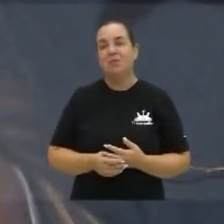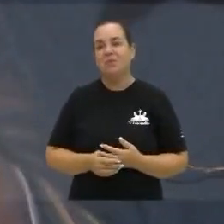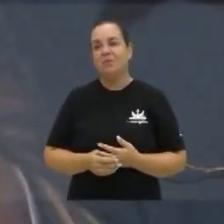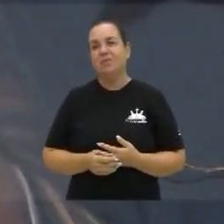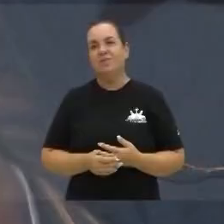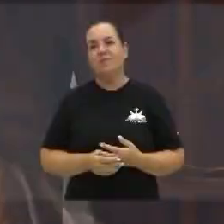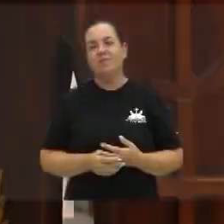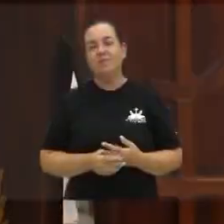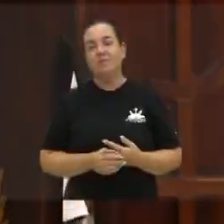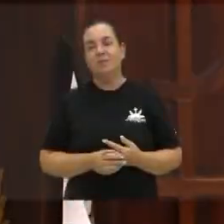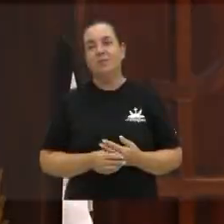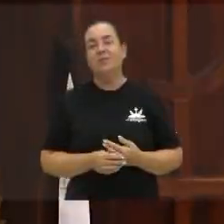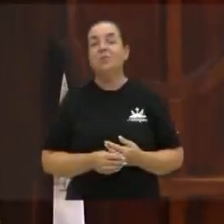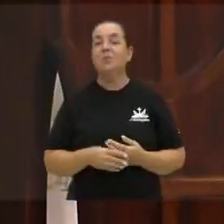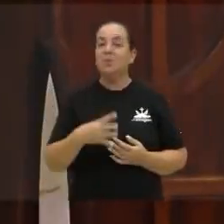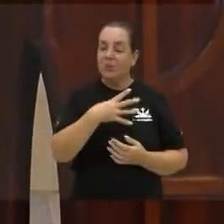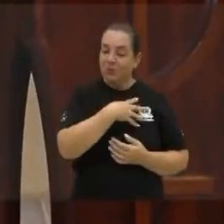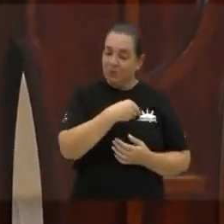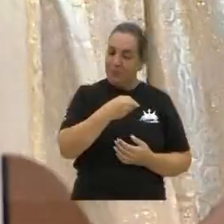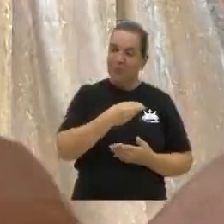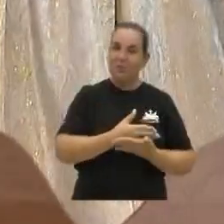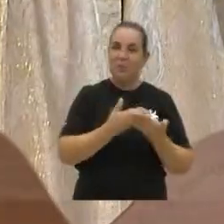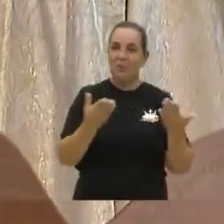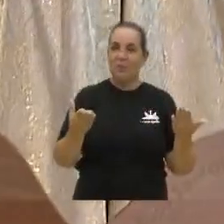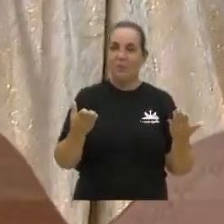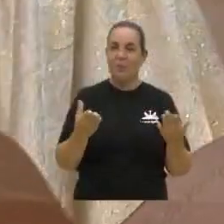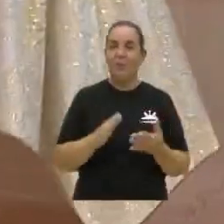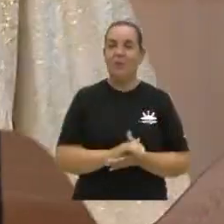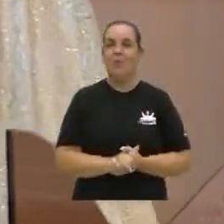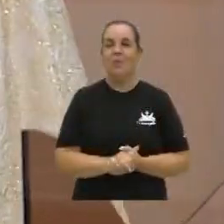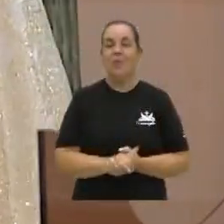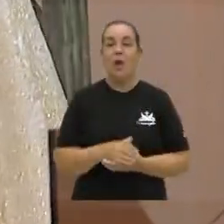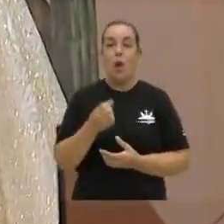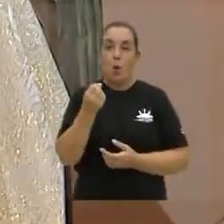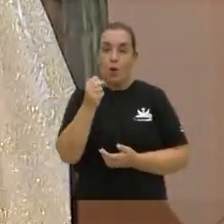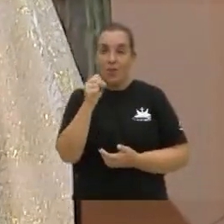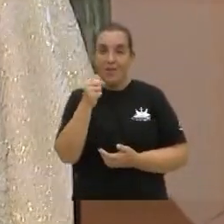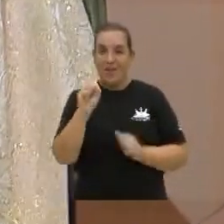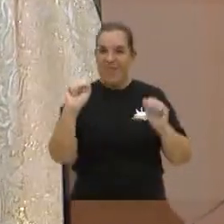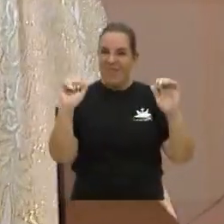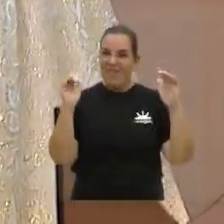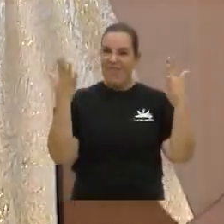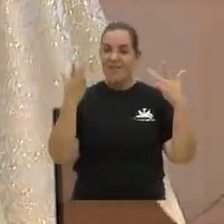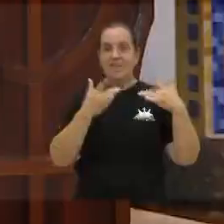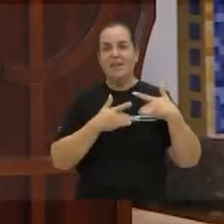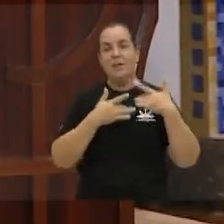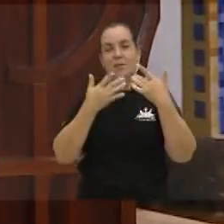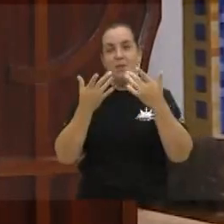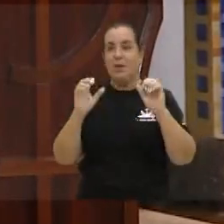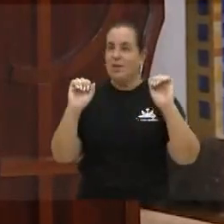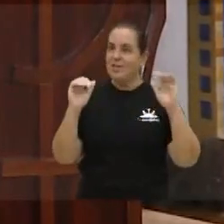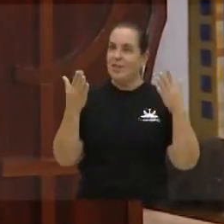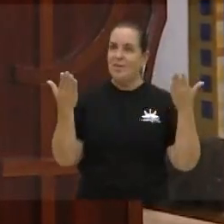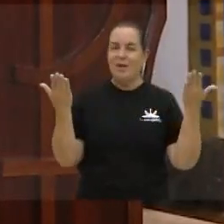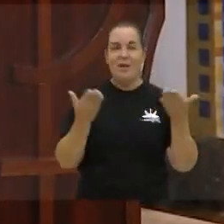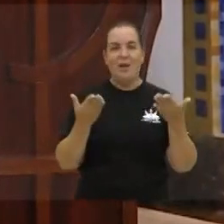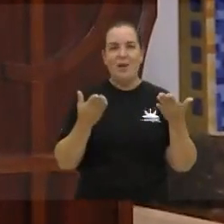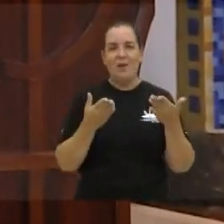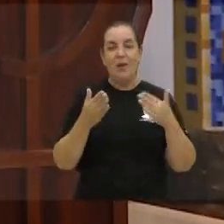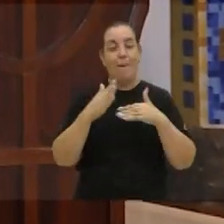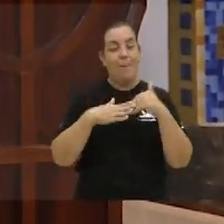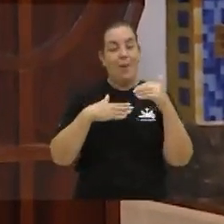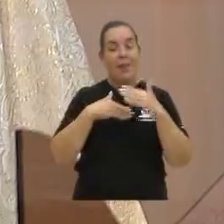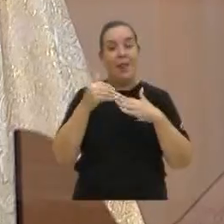vós. Filhos, oitava festa da misericórdia celebrada pela